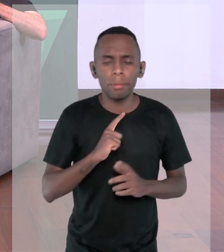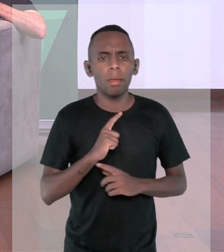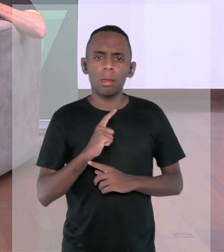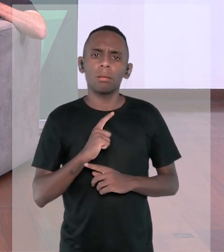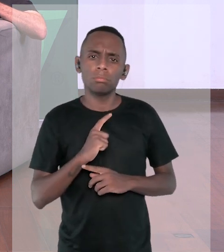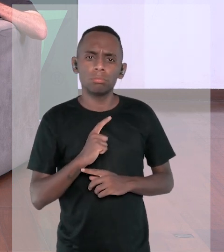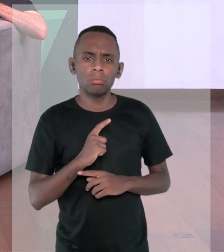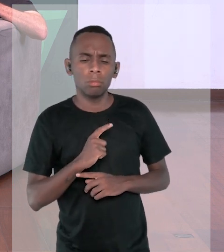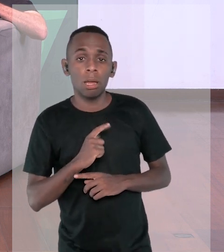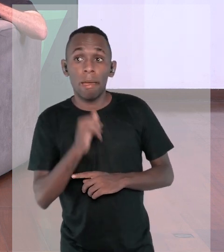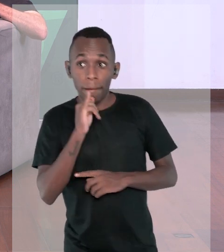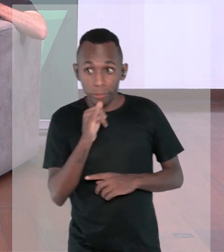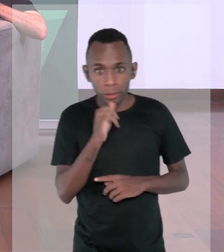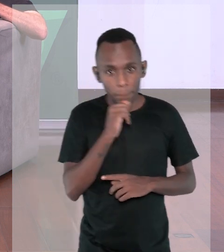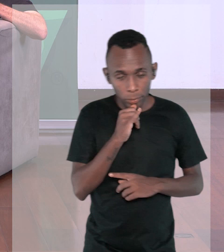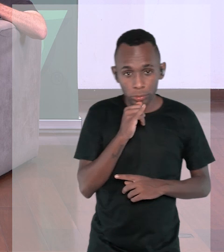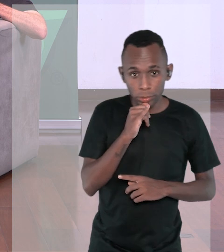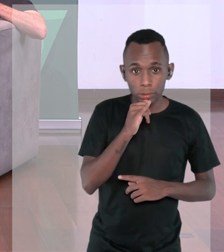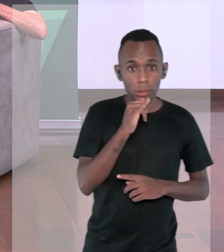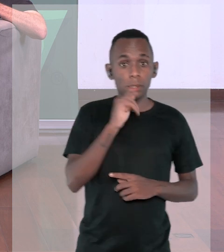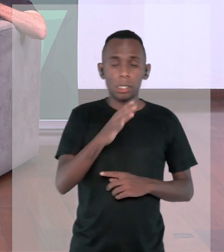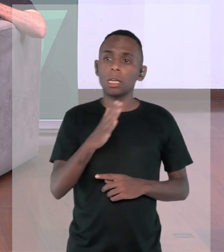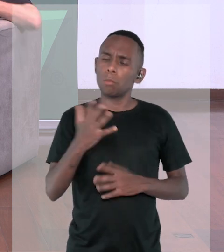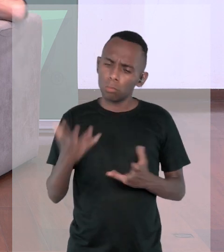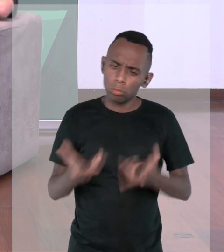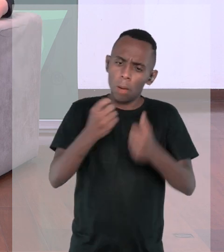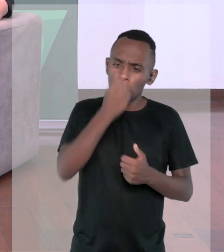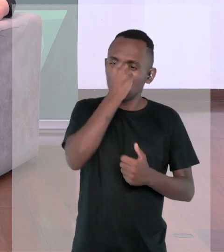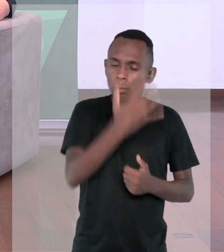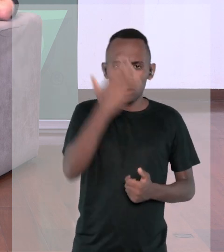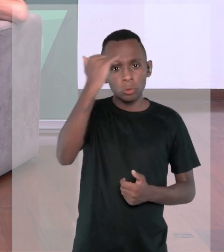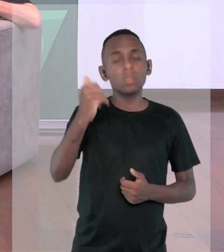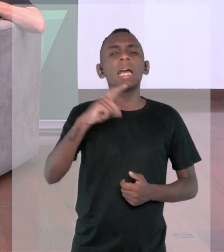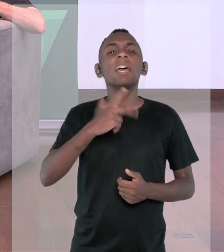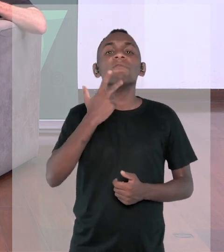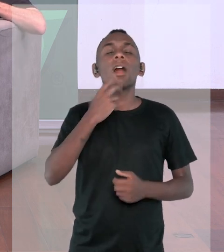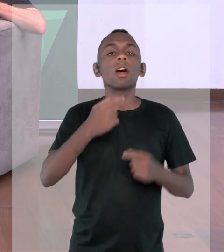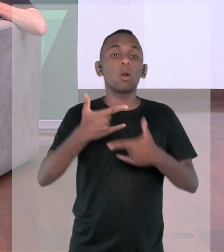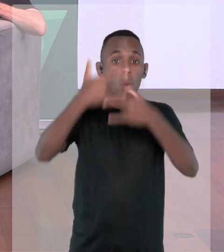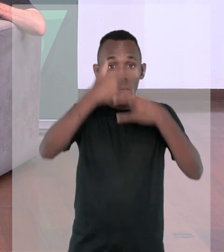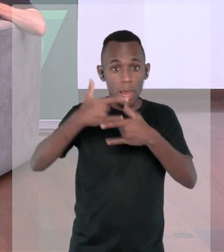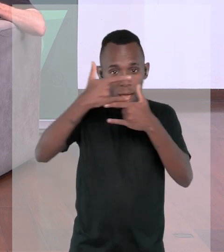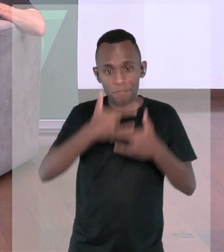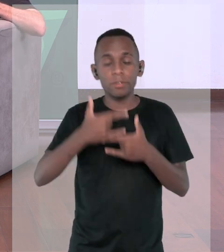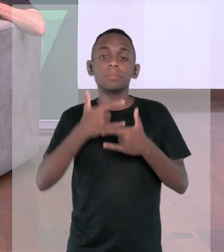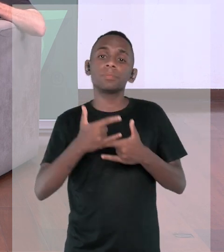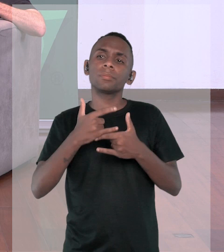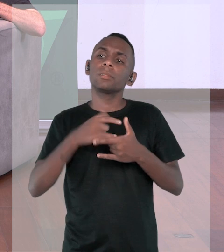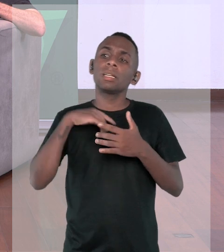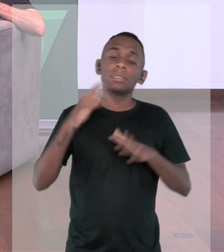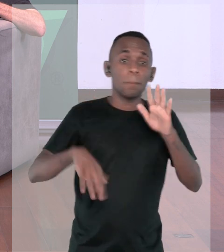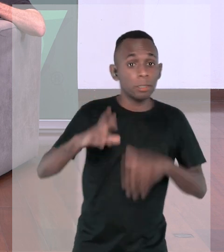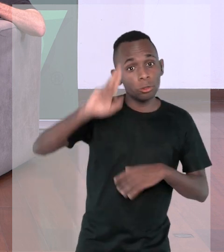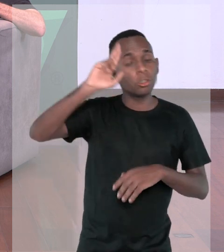dado, ele conhece exemplos de sucesso nisso, inclusive cita uma live, né? Que o CEO, de vez em quando, ele faz